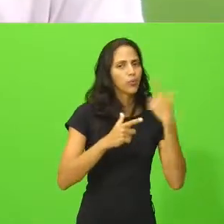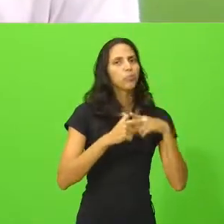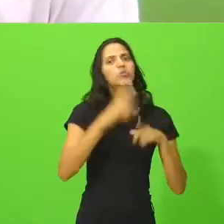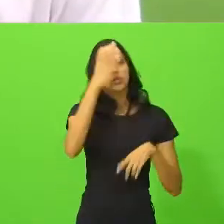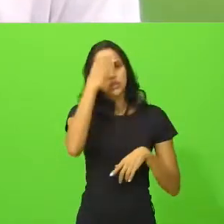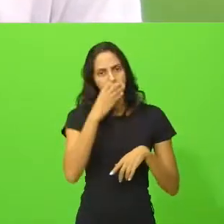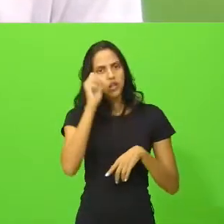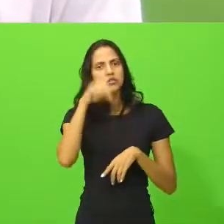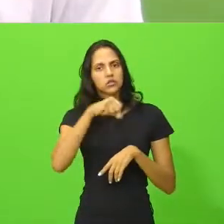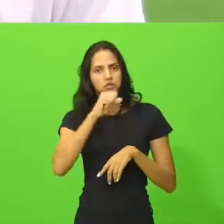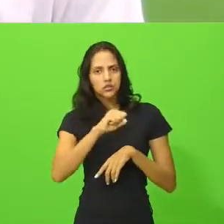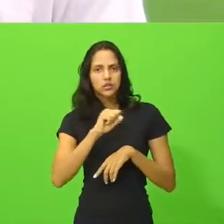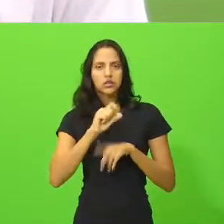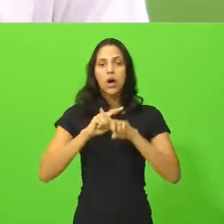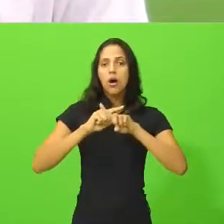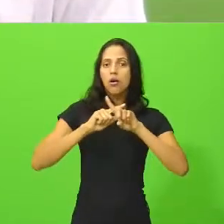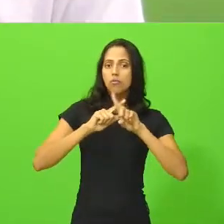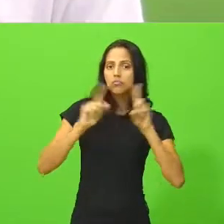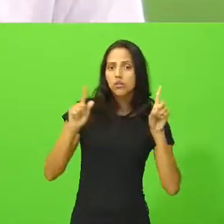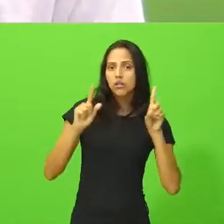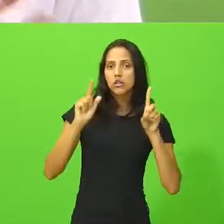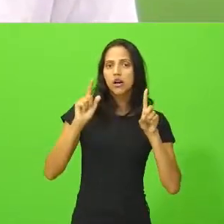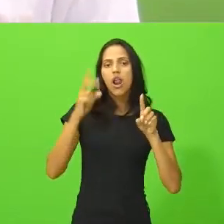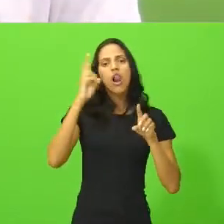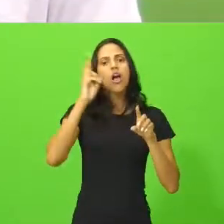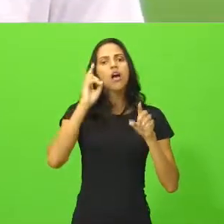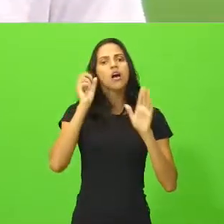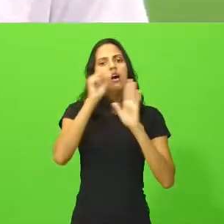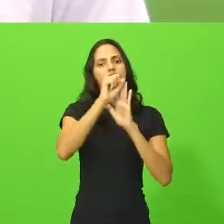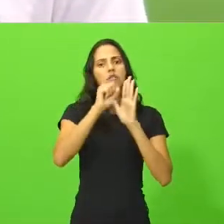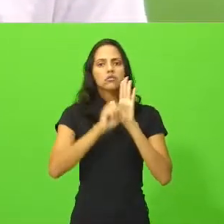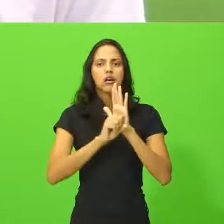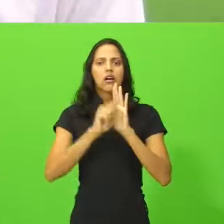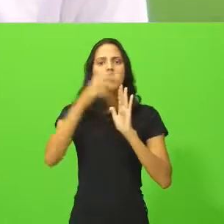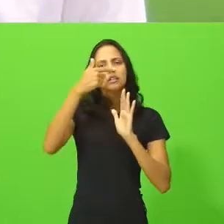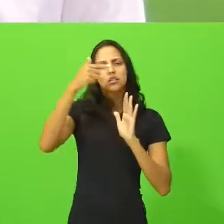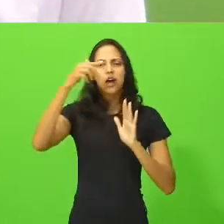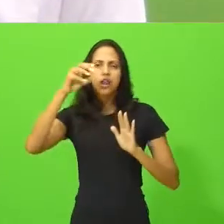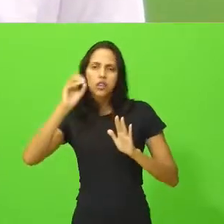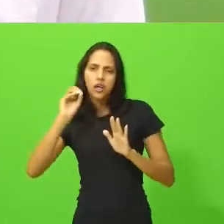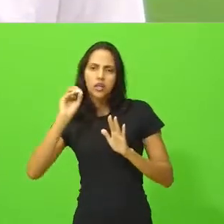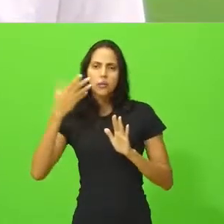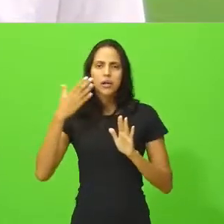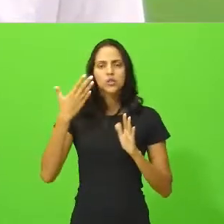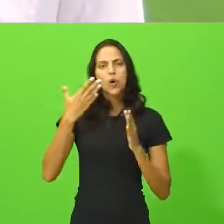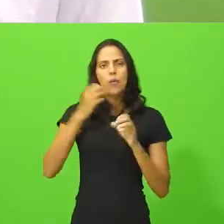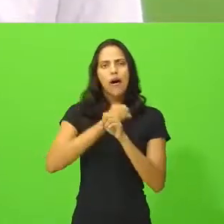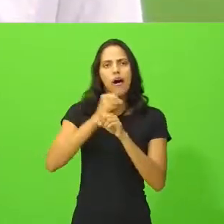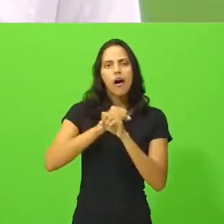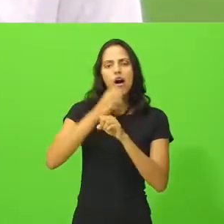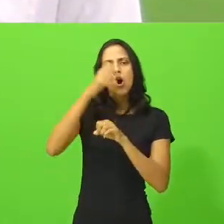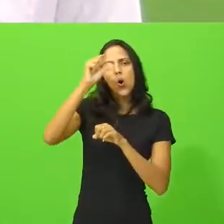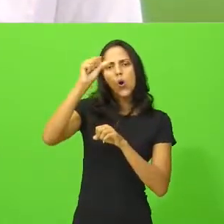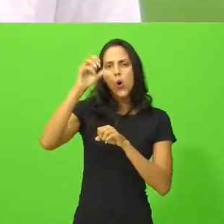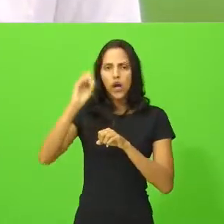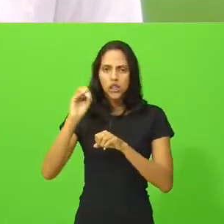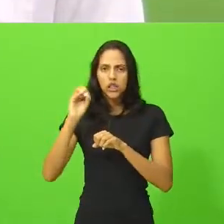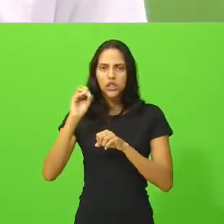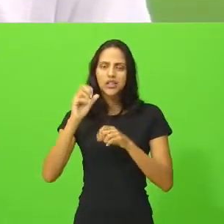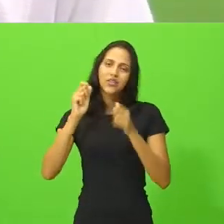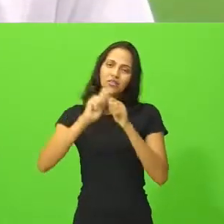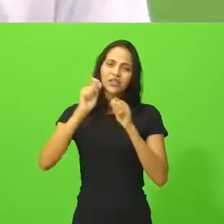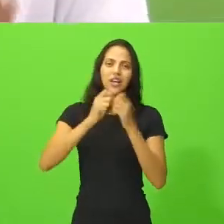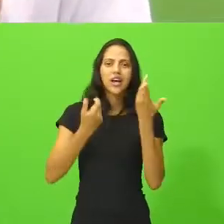sério naquele momento, né, e a gente está falando lá da década de 70, década de 80, quando aquela usina hidrelétrica foi